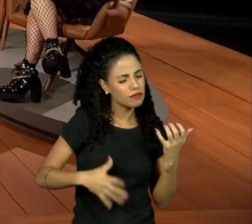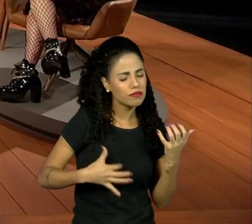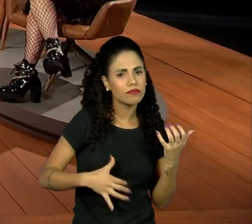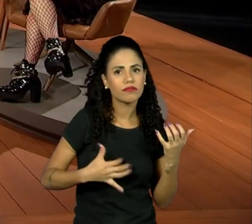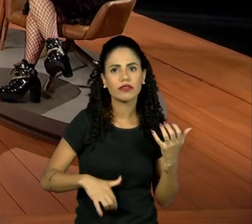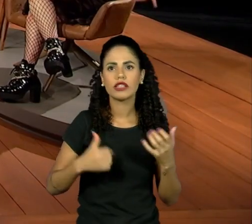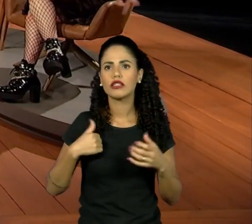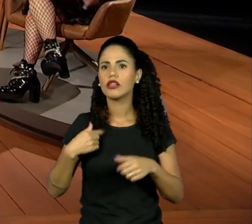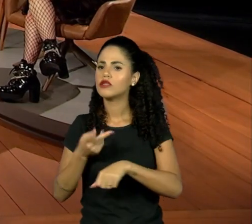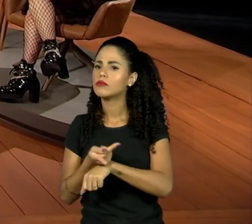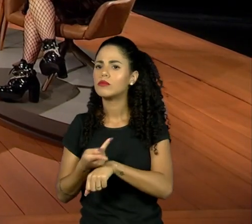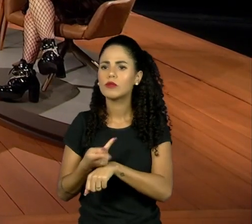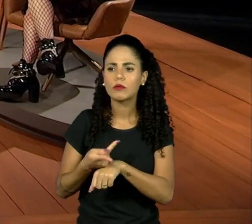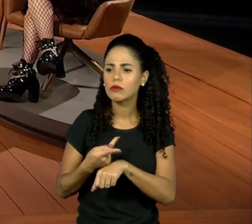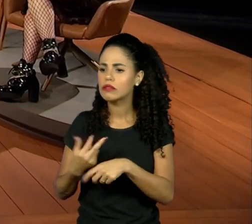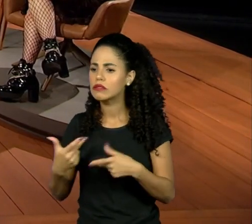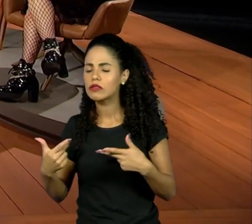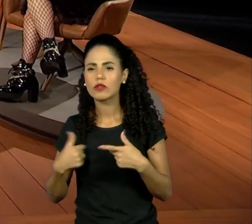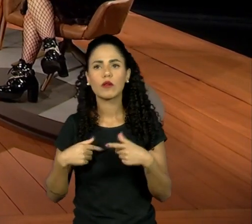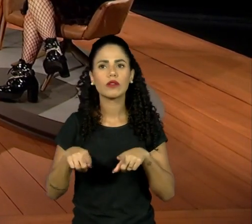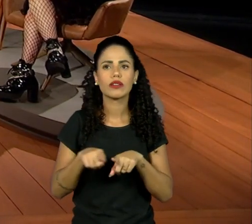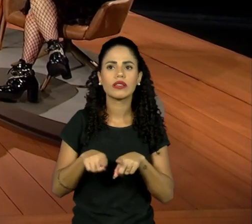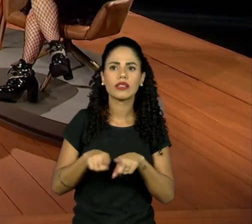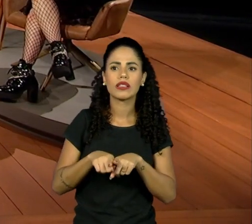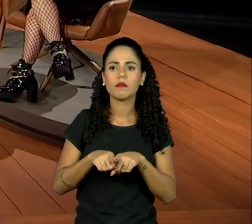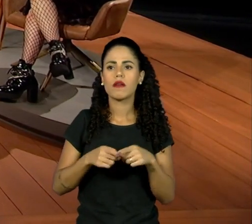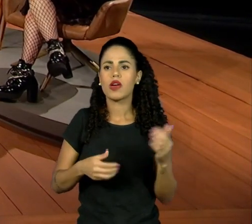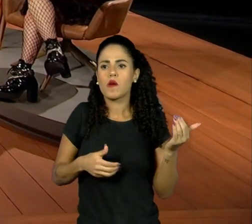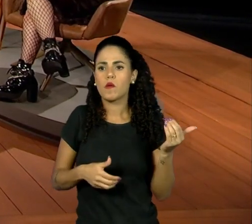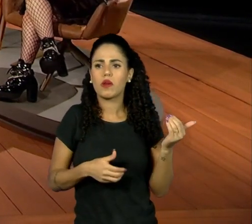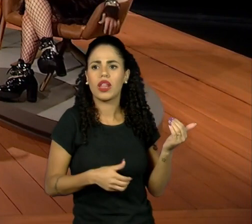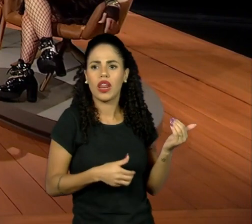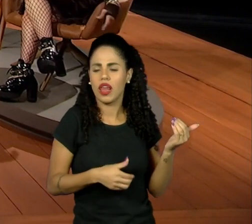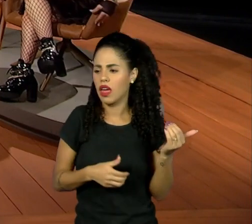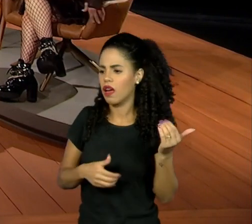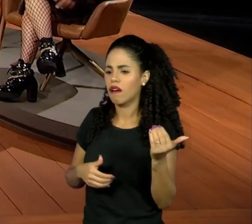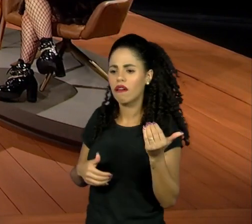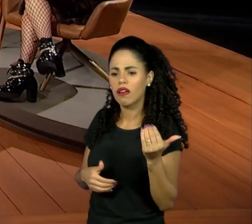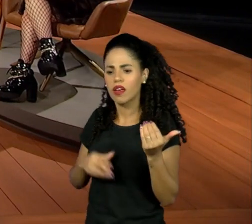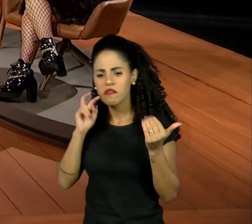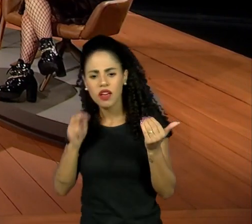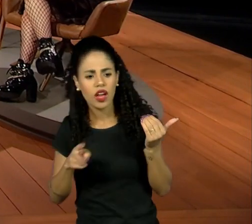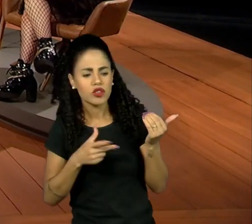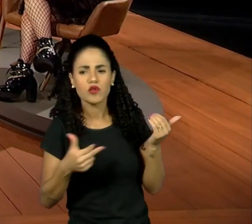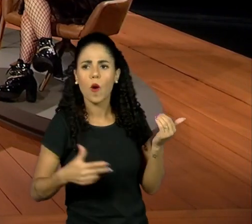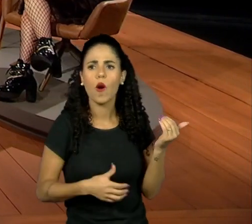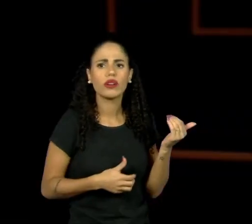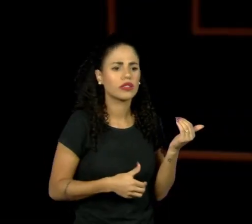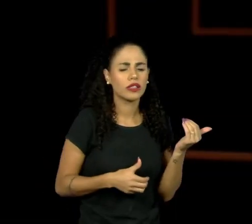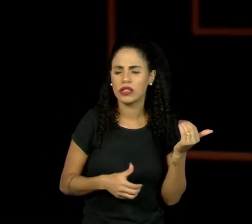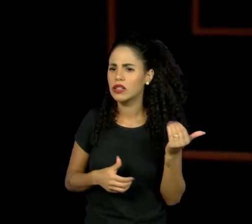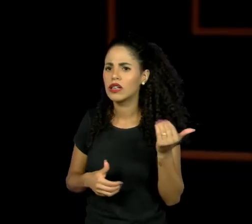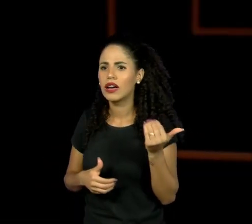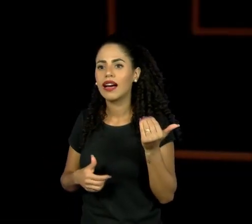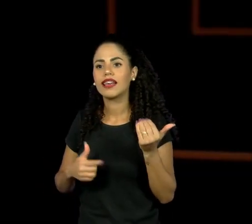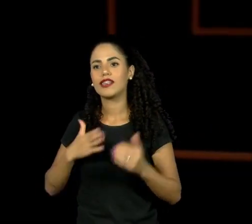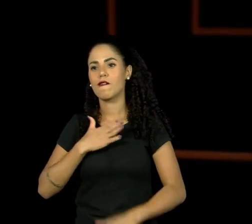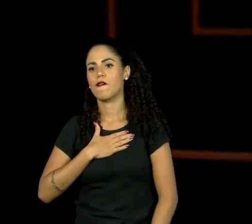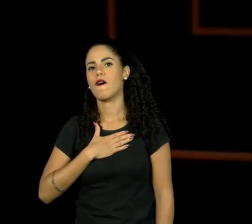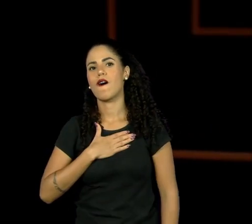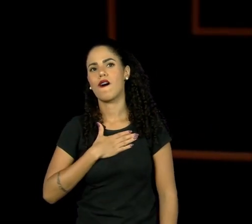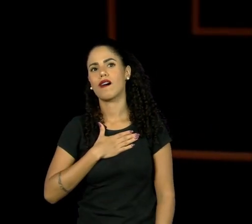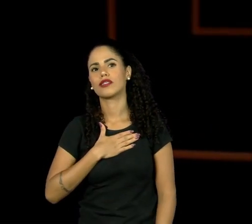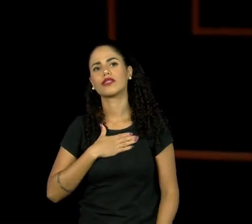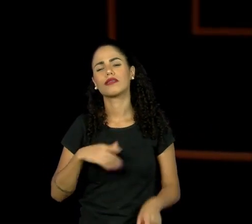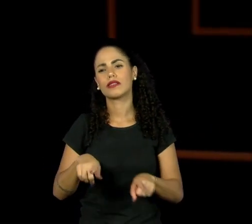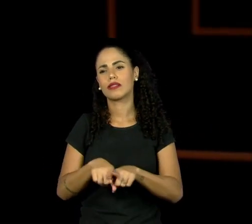eu caçando um instrumento com o menino do braço para sair da vibe. É aí que veio o afoxé para mim, que eu gosto muito desse instrumento, porque eu toco ele como se